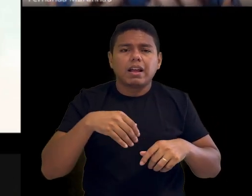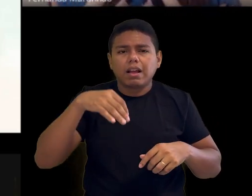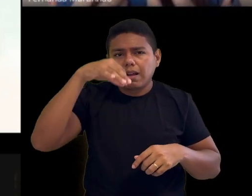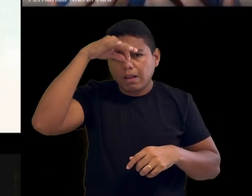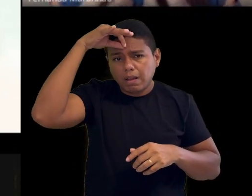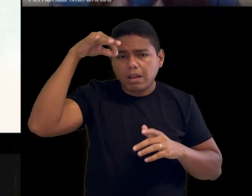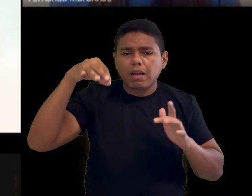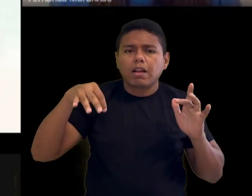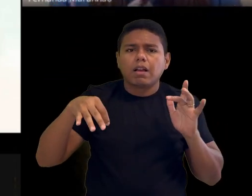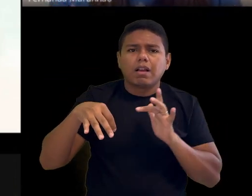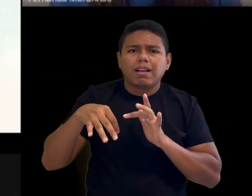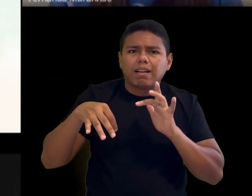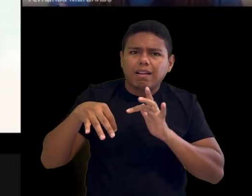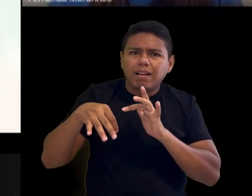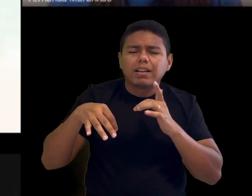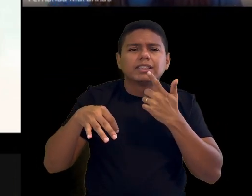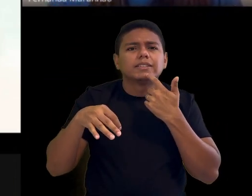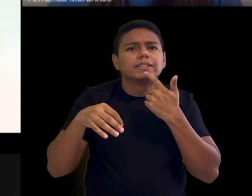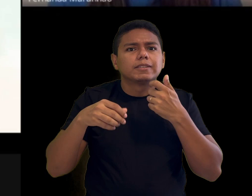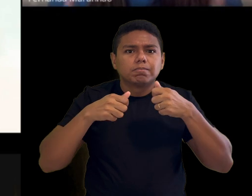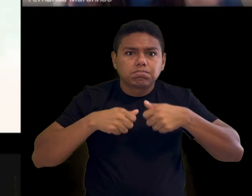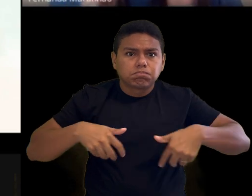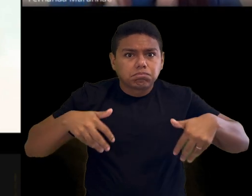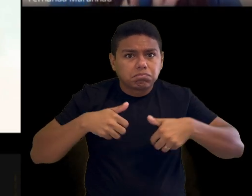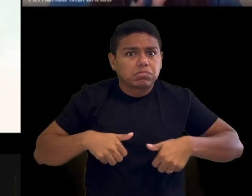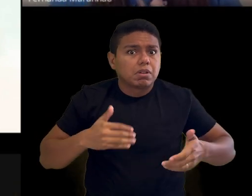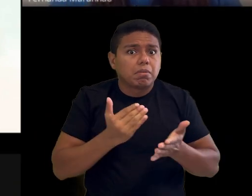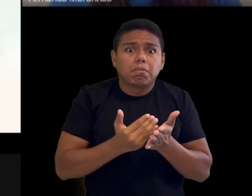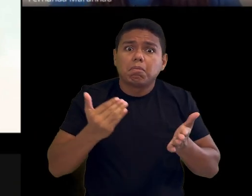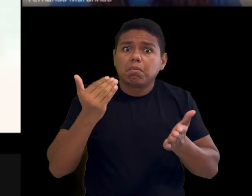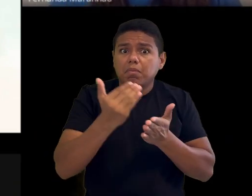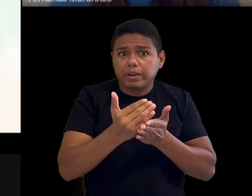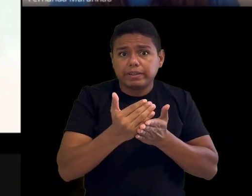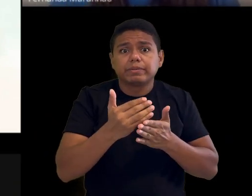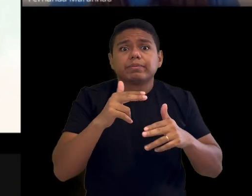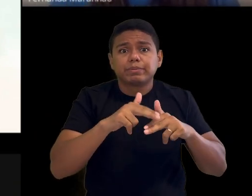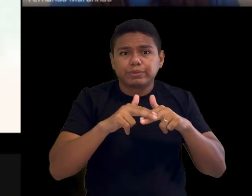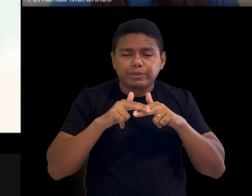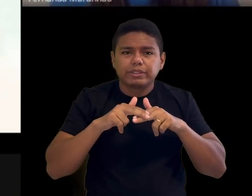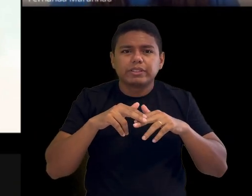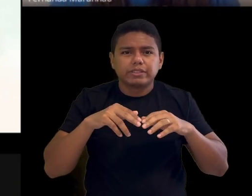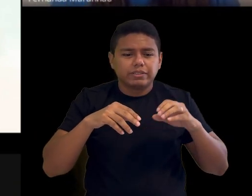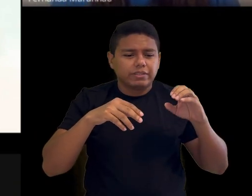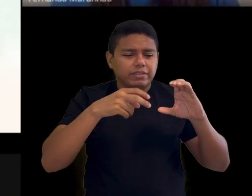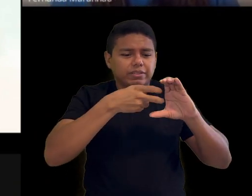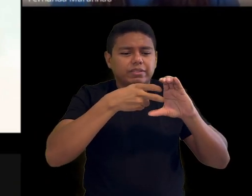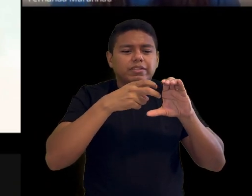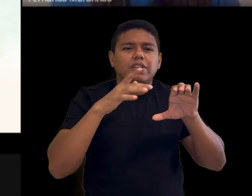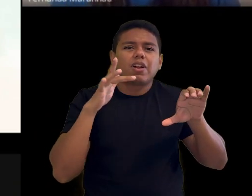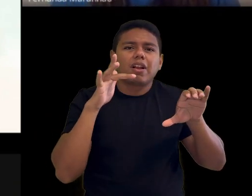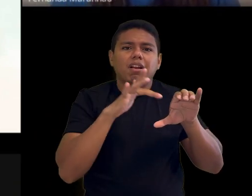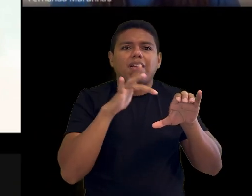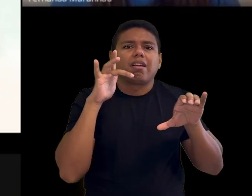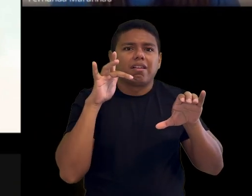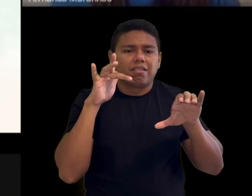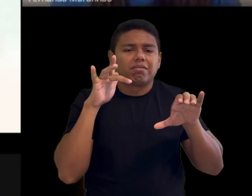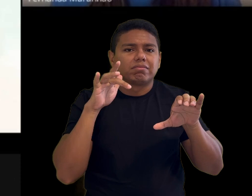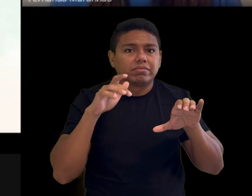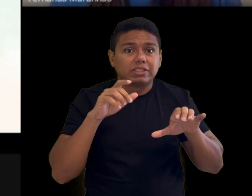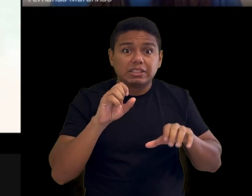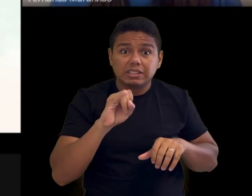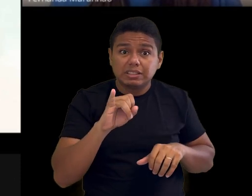por tocar diretamente na placenta. É uma recomendação para casos de sangramento. É a realização do exame